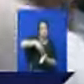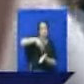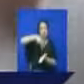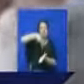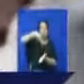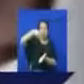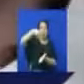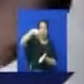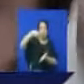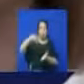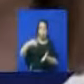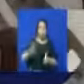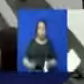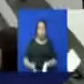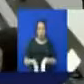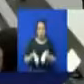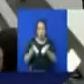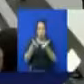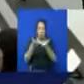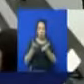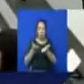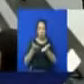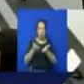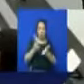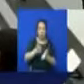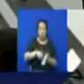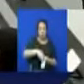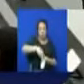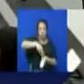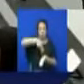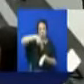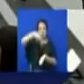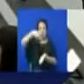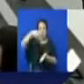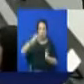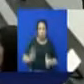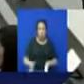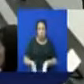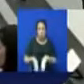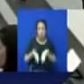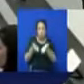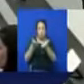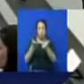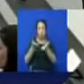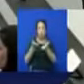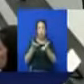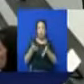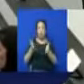Ressuscitou, ressuscitou.